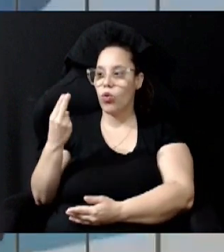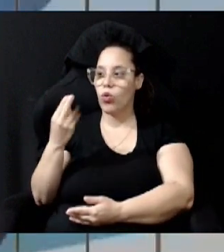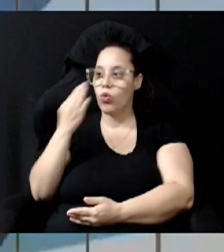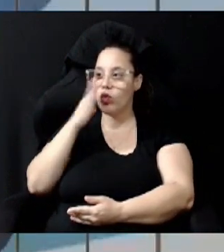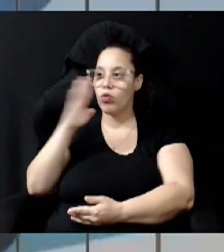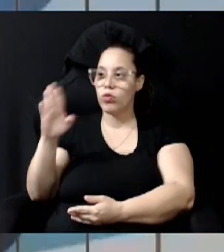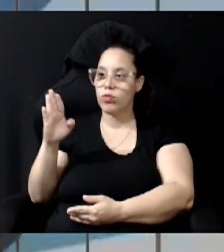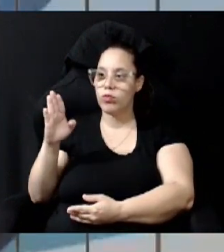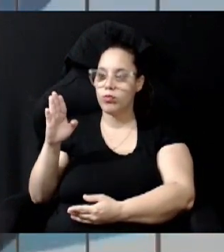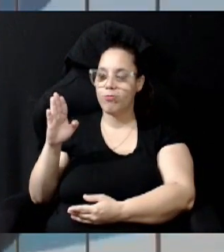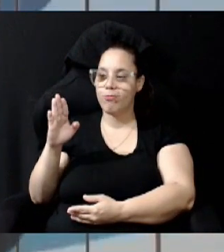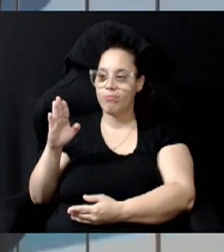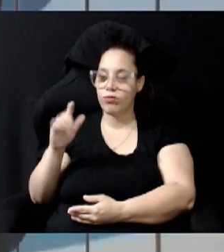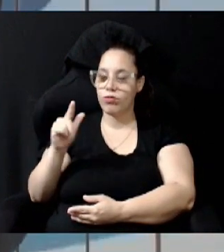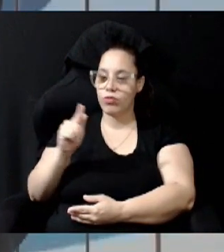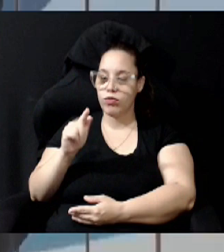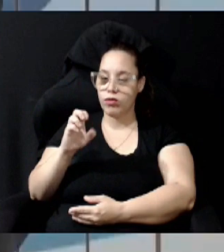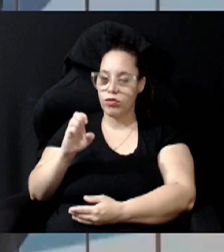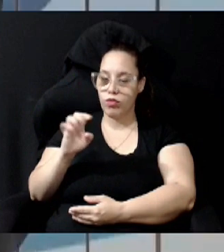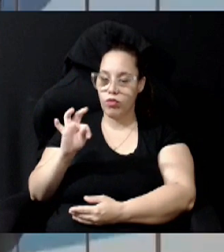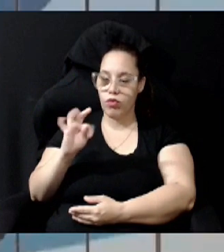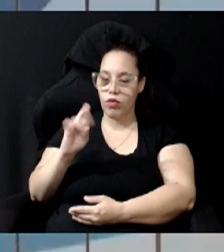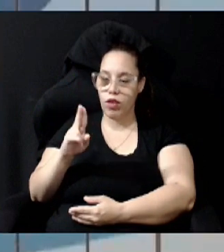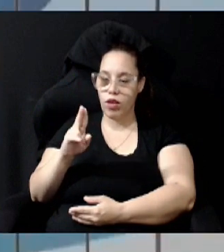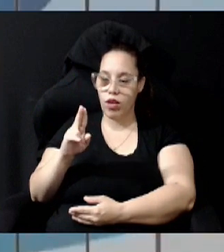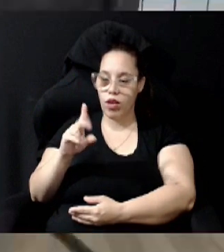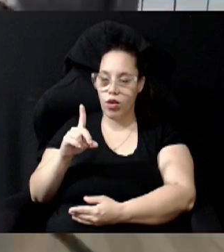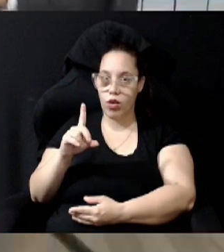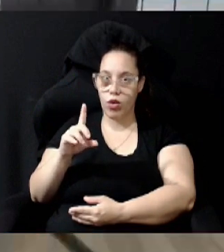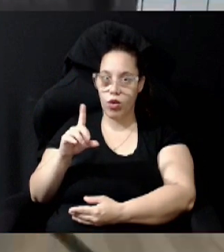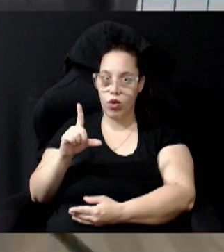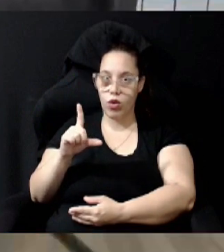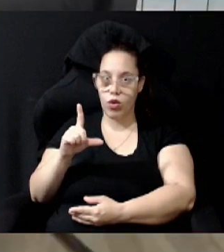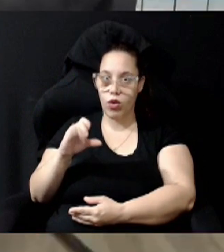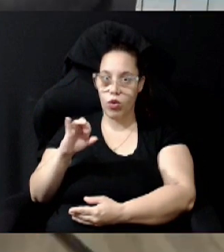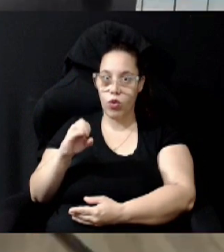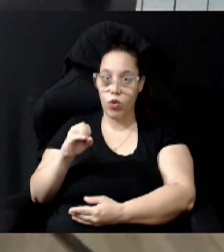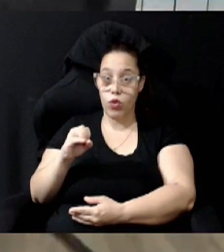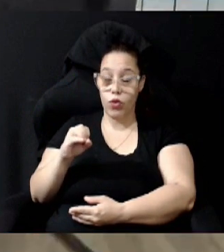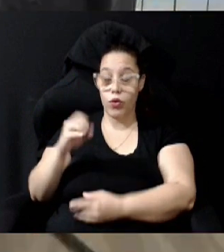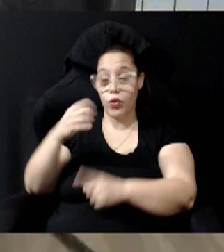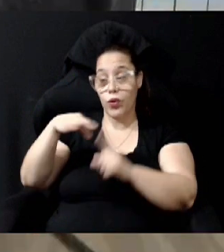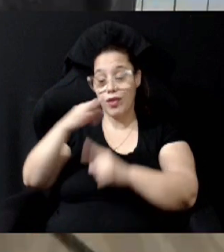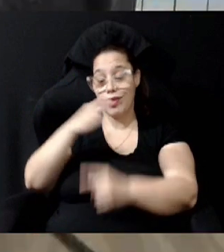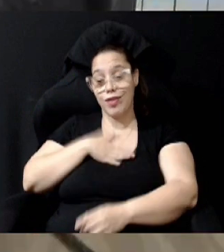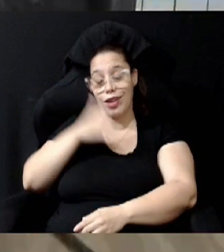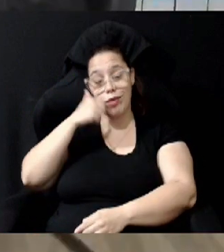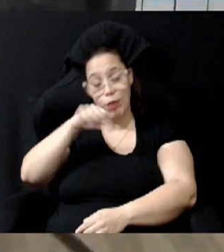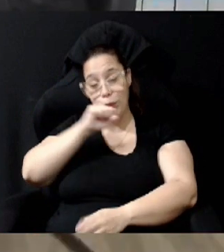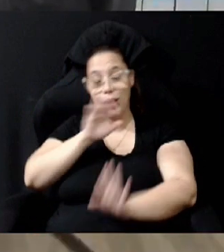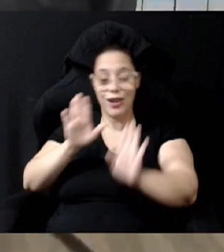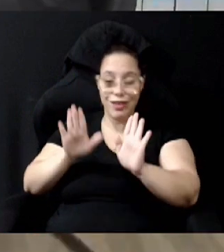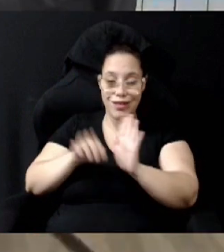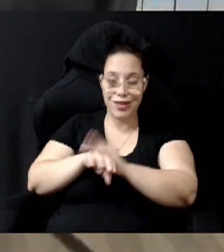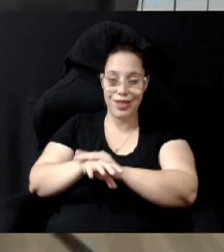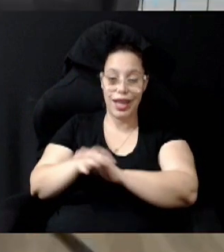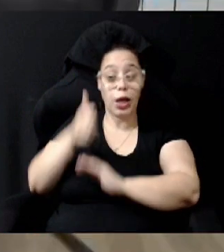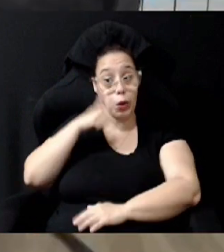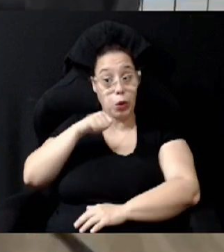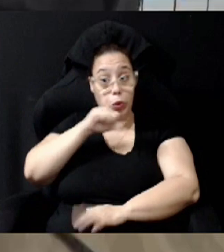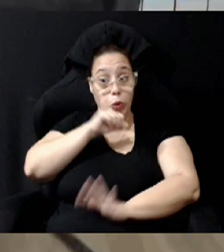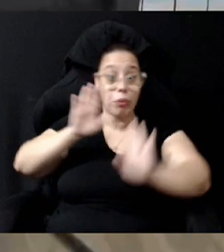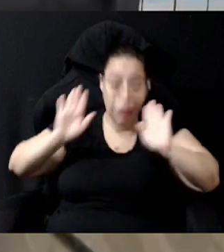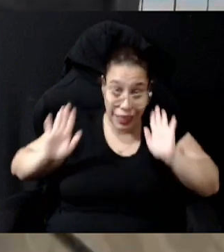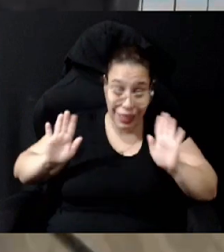Vargas. Que eu só defendo a minha mãe, tá? Sim. A única pessoa santa que eu acho é minha mãe, enquanto mãe. Tá certo. Enquanto mãe.